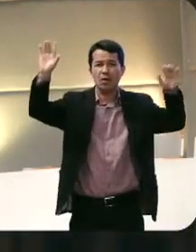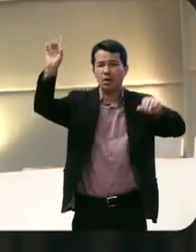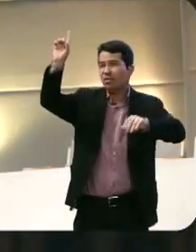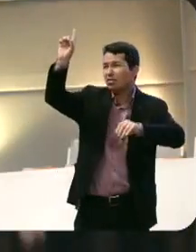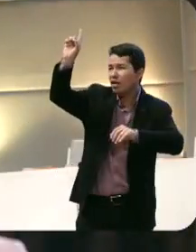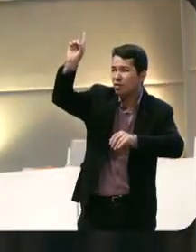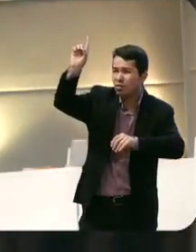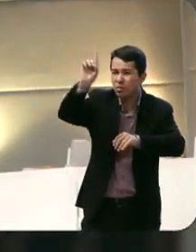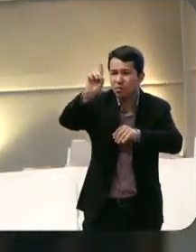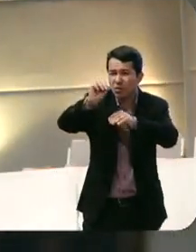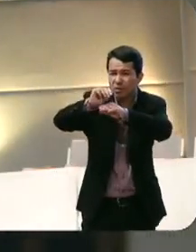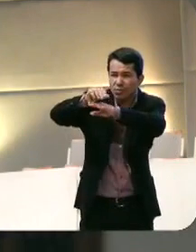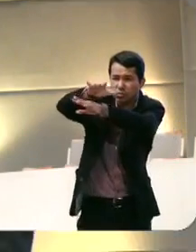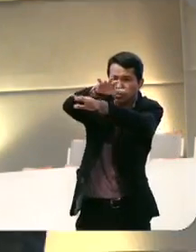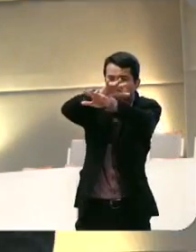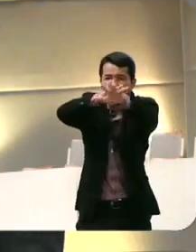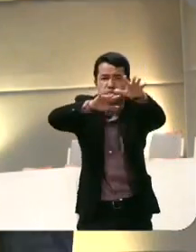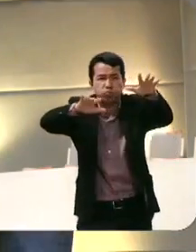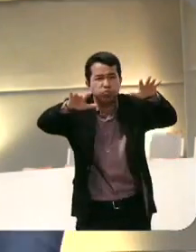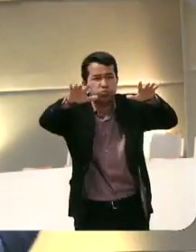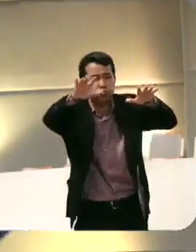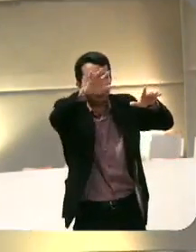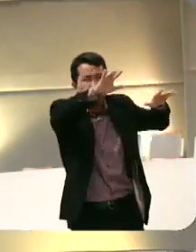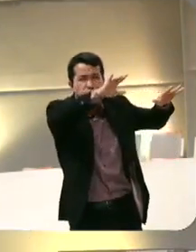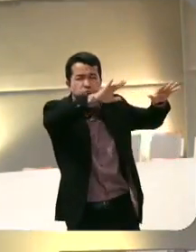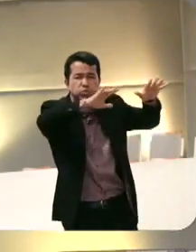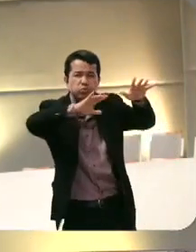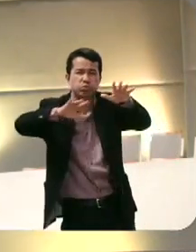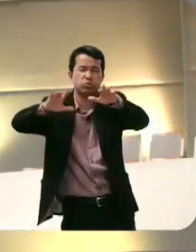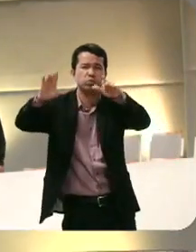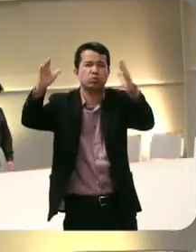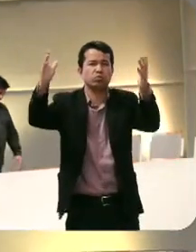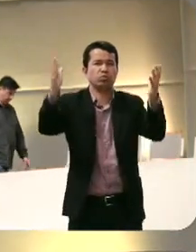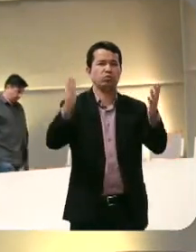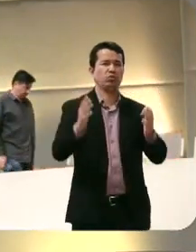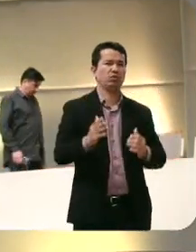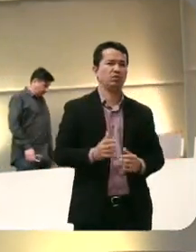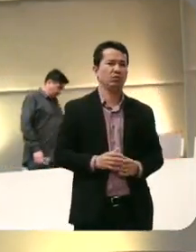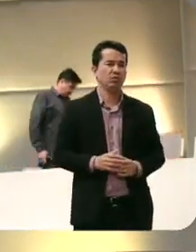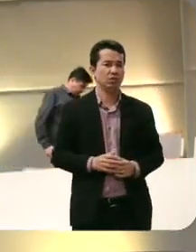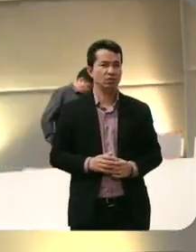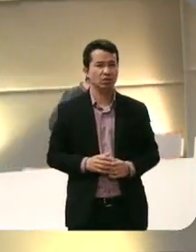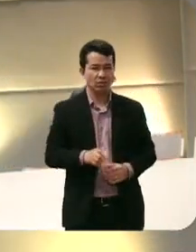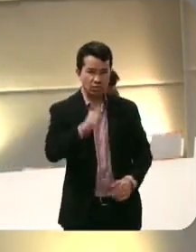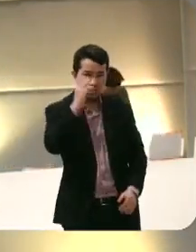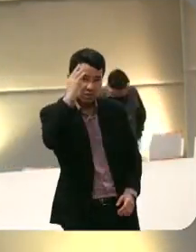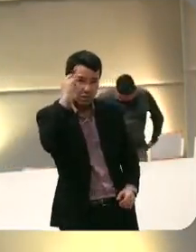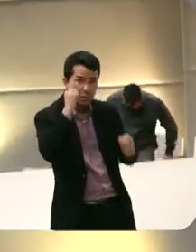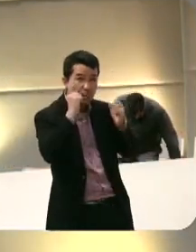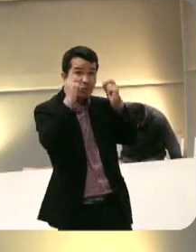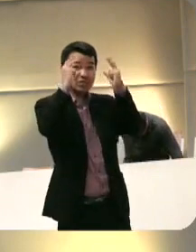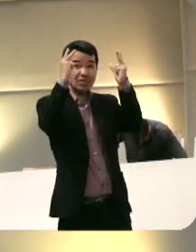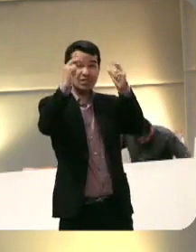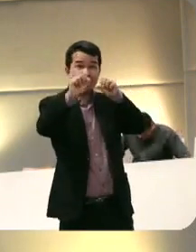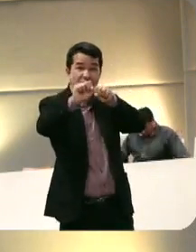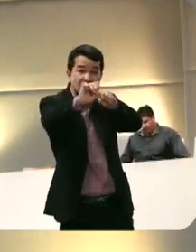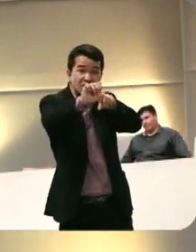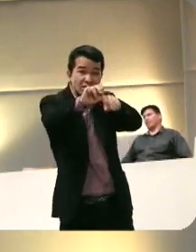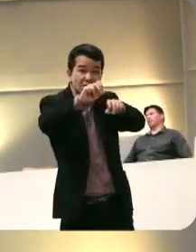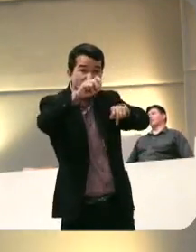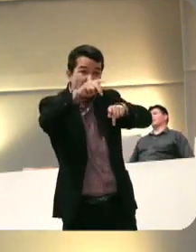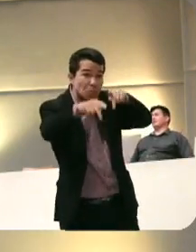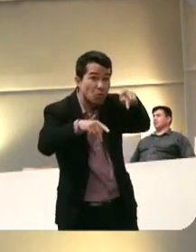Sabe o que Moisés estava ensinando aquele povo a fazer? A buscar a Deus. Todos os dias. E então ele